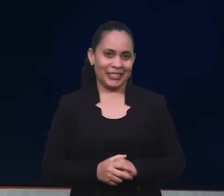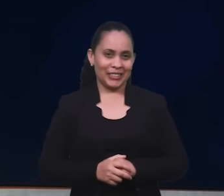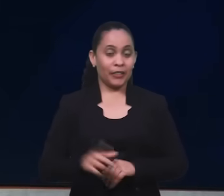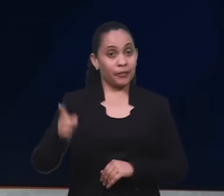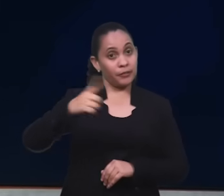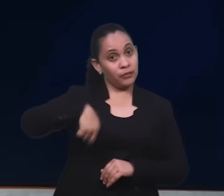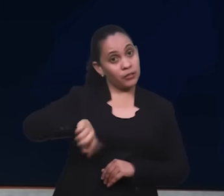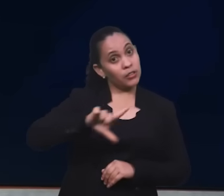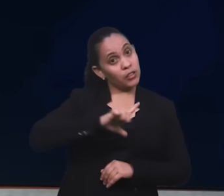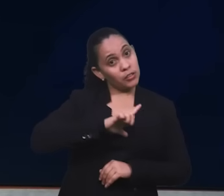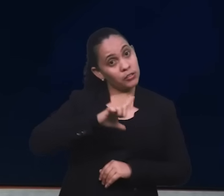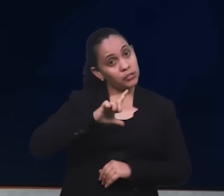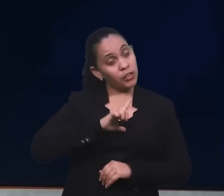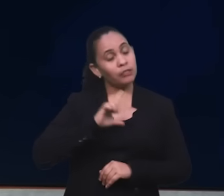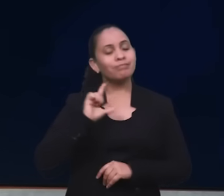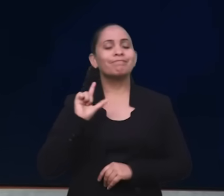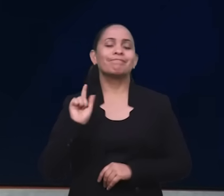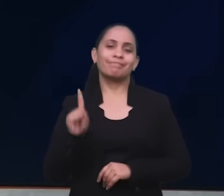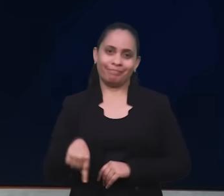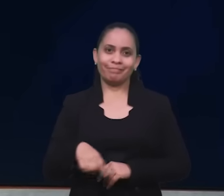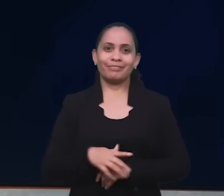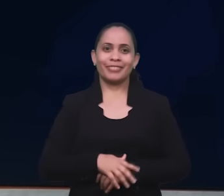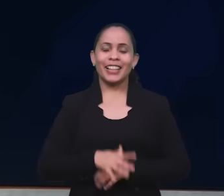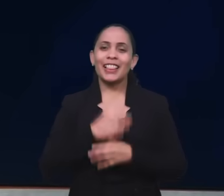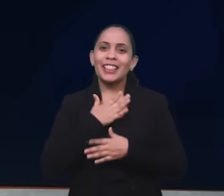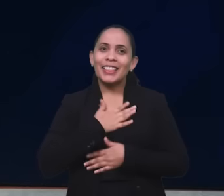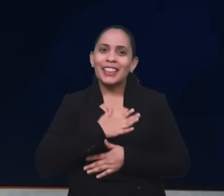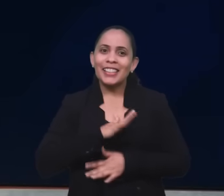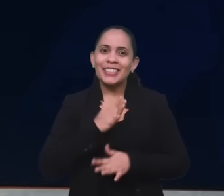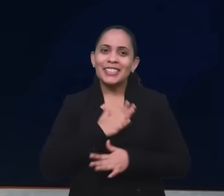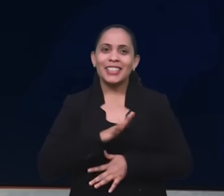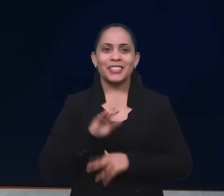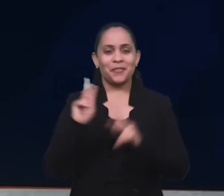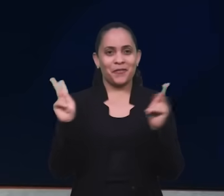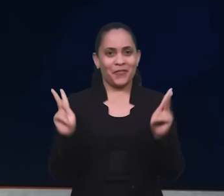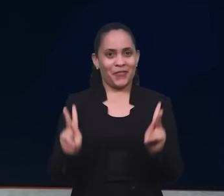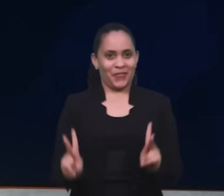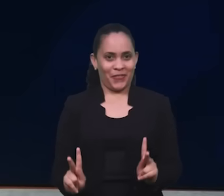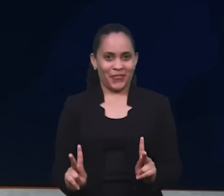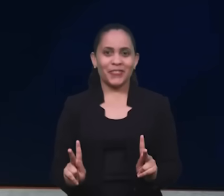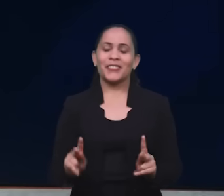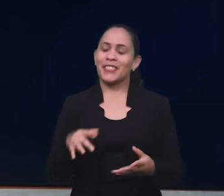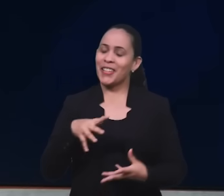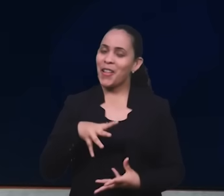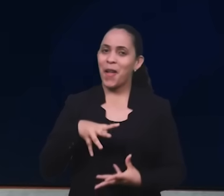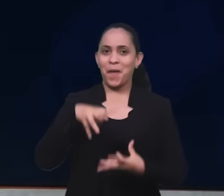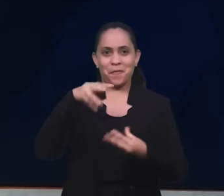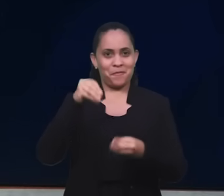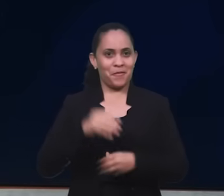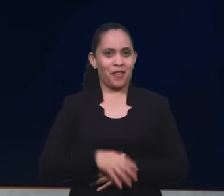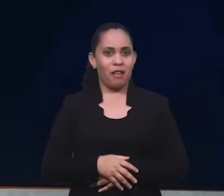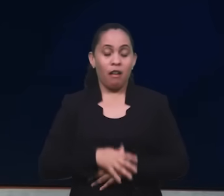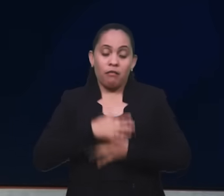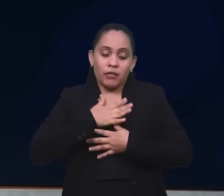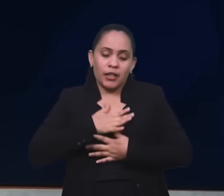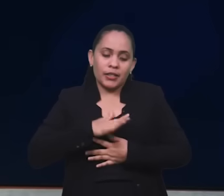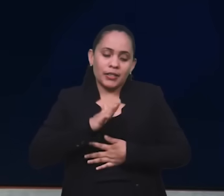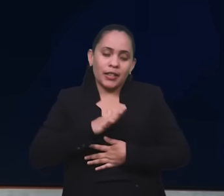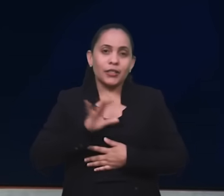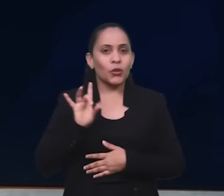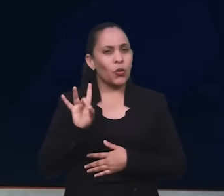e encontrareis, aí sim, descanso para a vossa alma. E o detalhe que o descanso não é